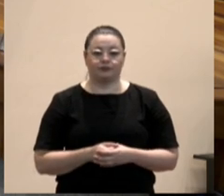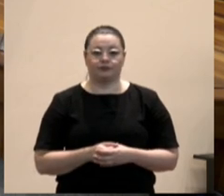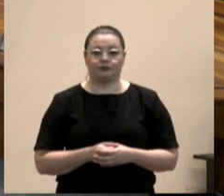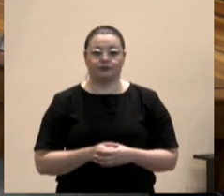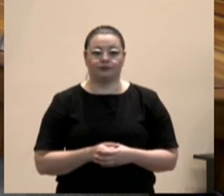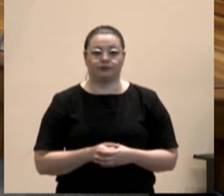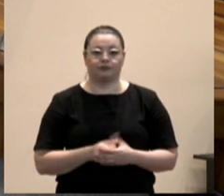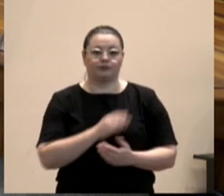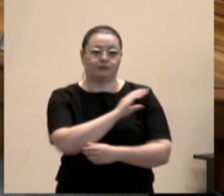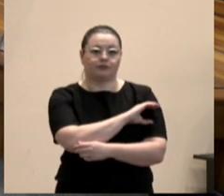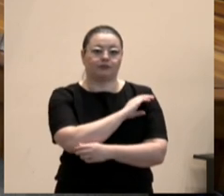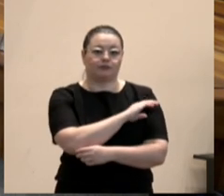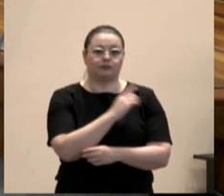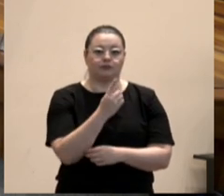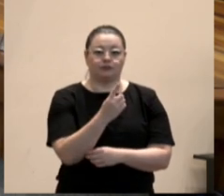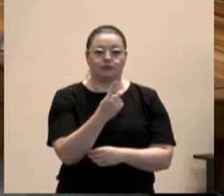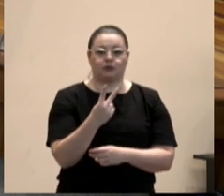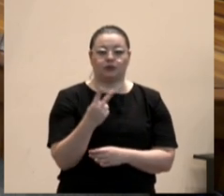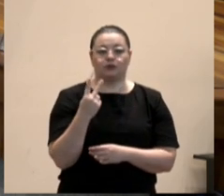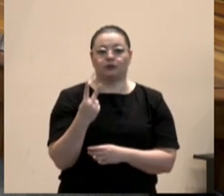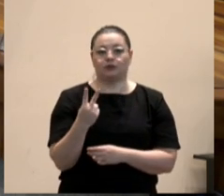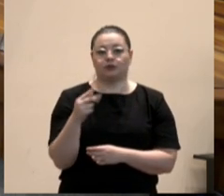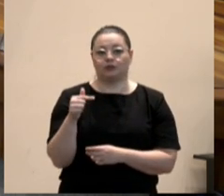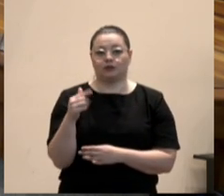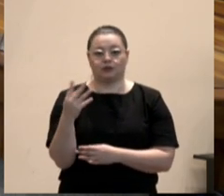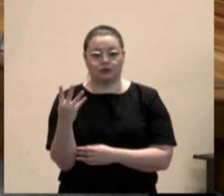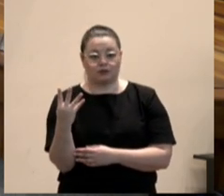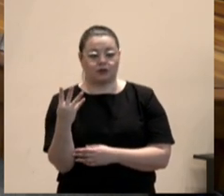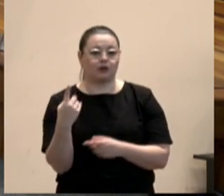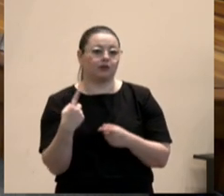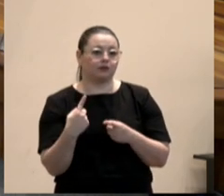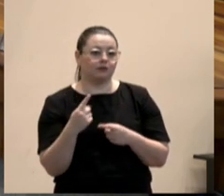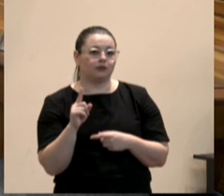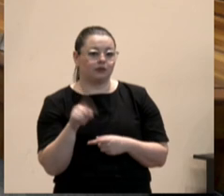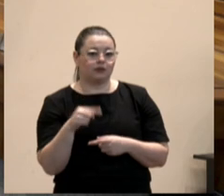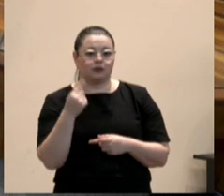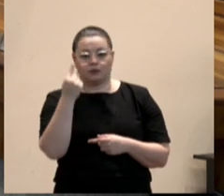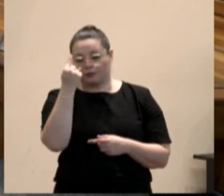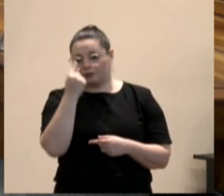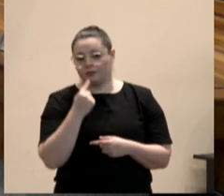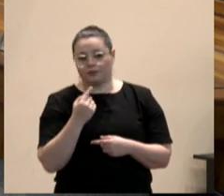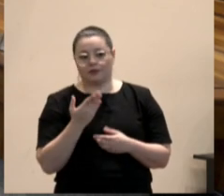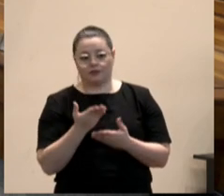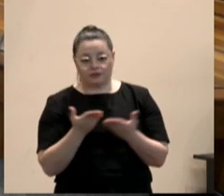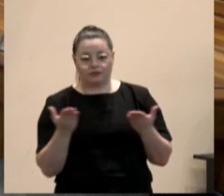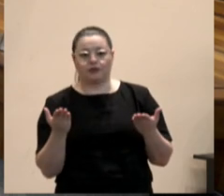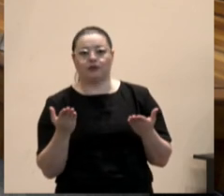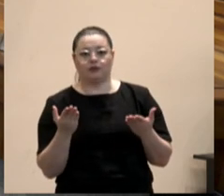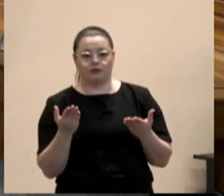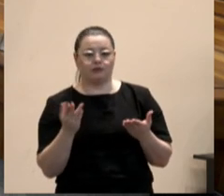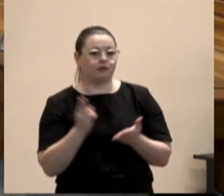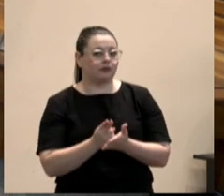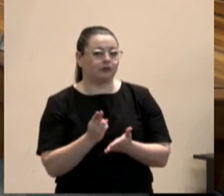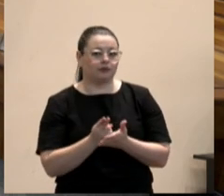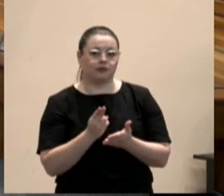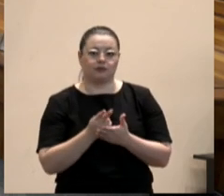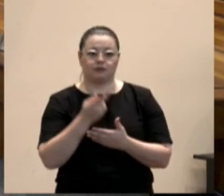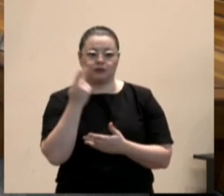Creche espacial, 12.264, pelo perfil de vocês, que a gente viu o tempo todo, né? Sempre alguém